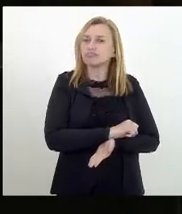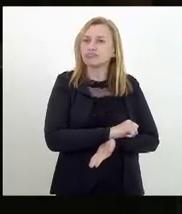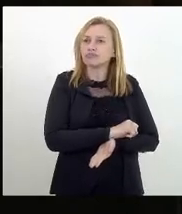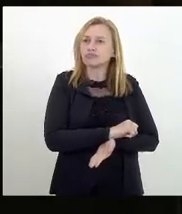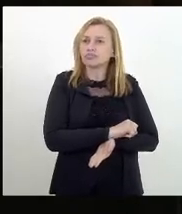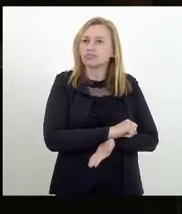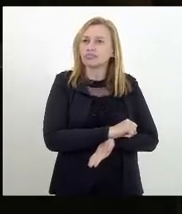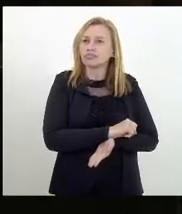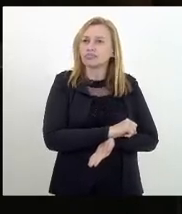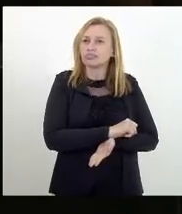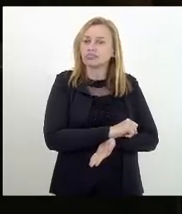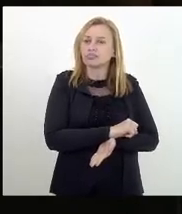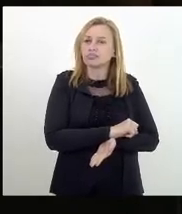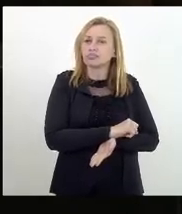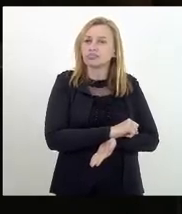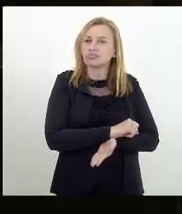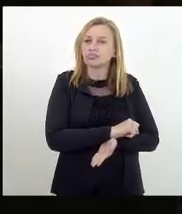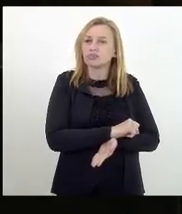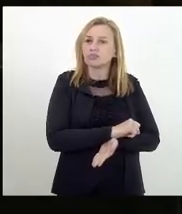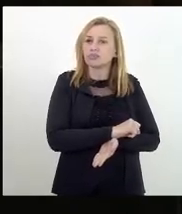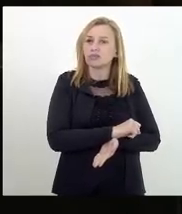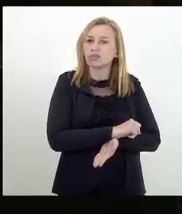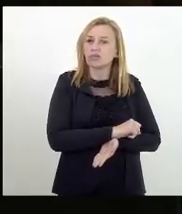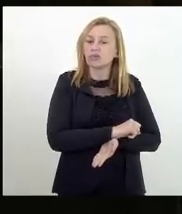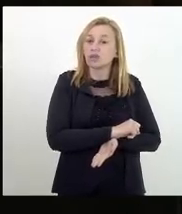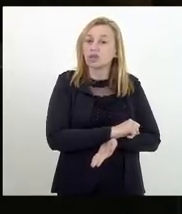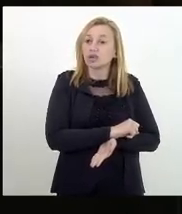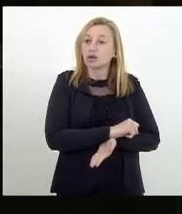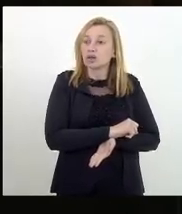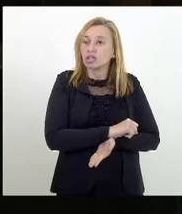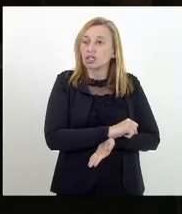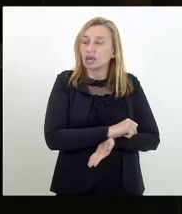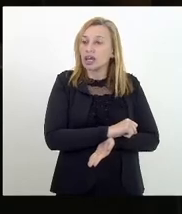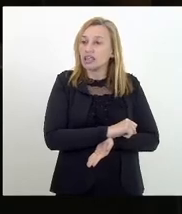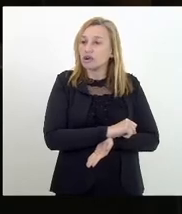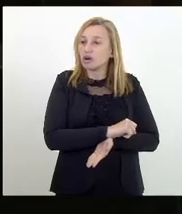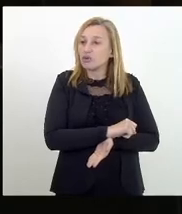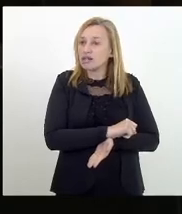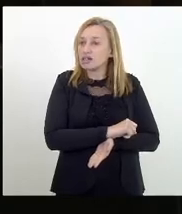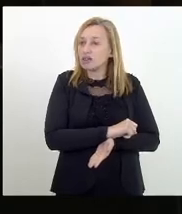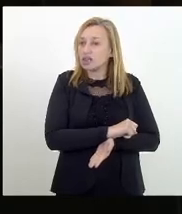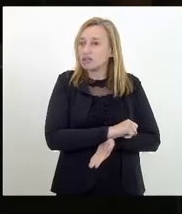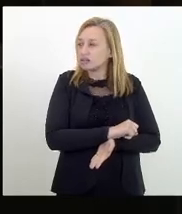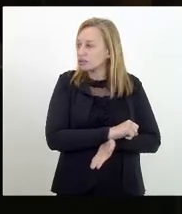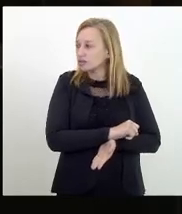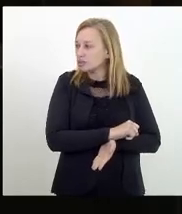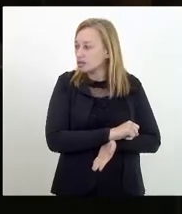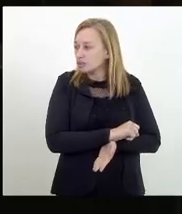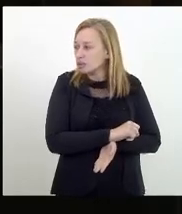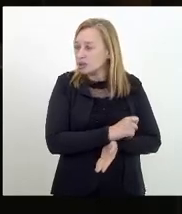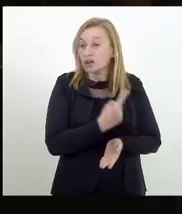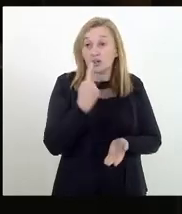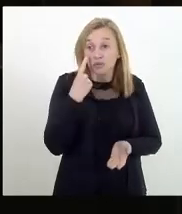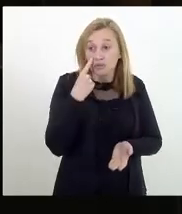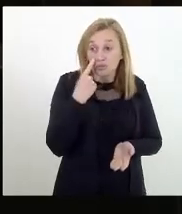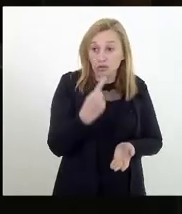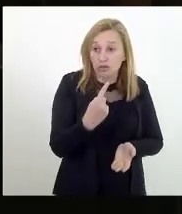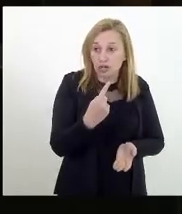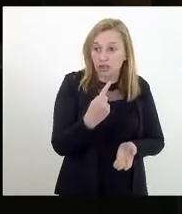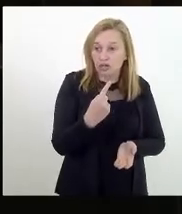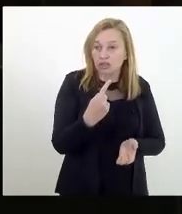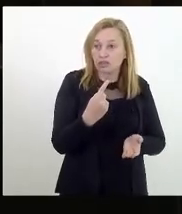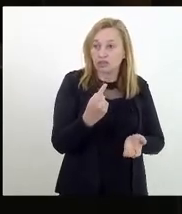foi pego cometendo situações e listas e o governador Cláudio